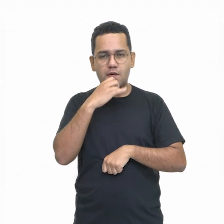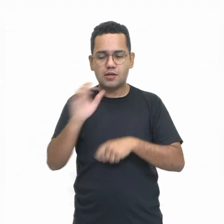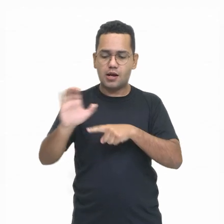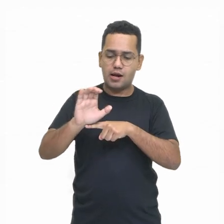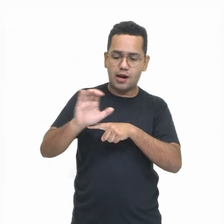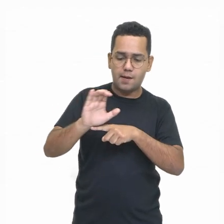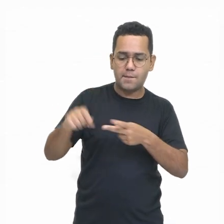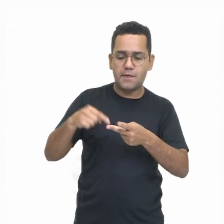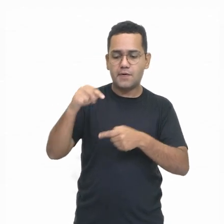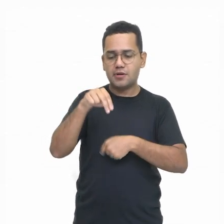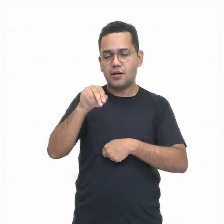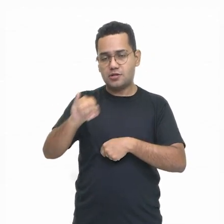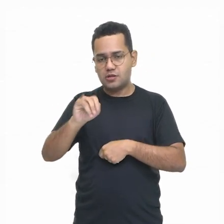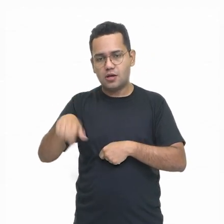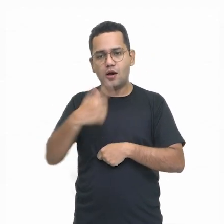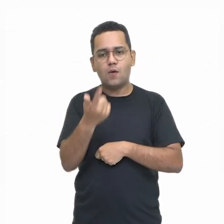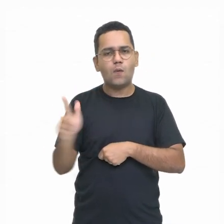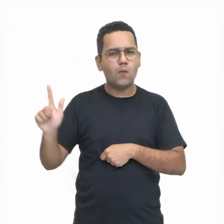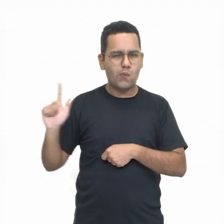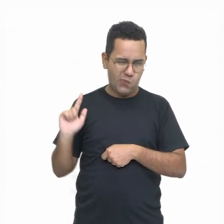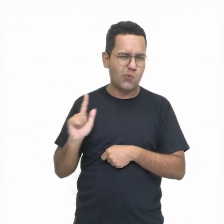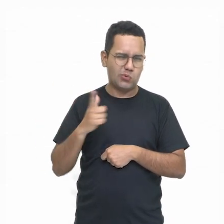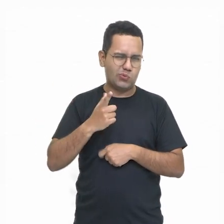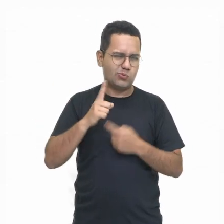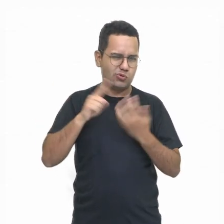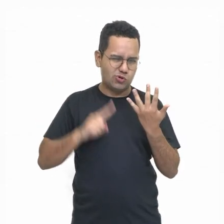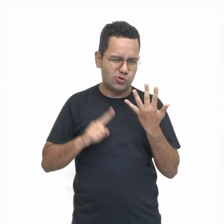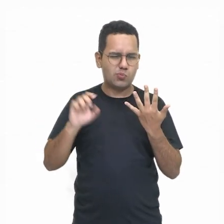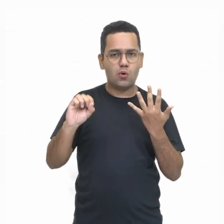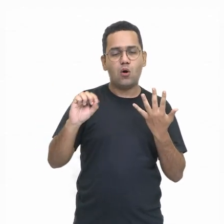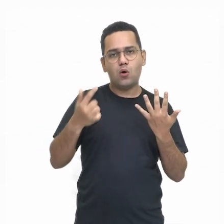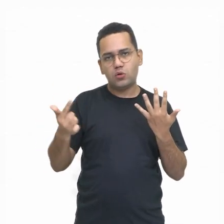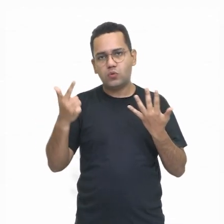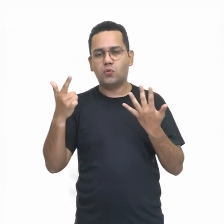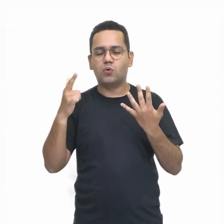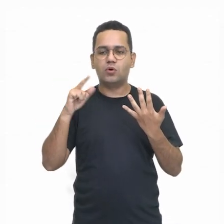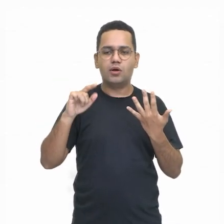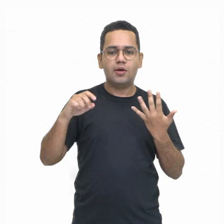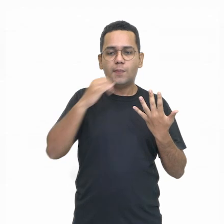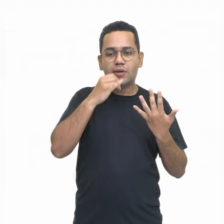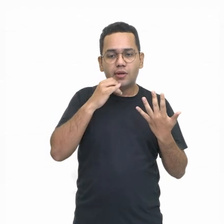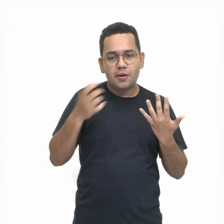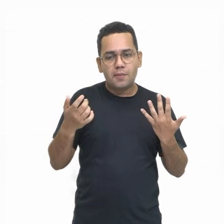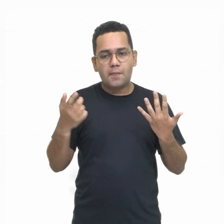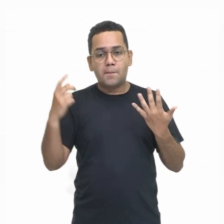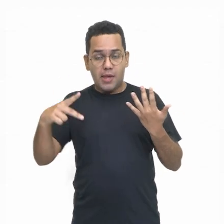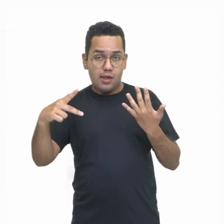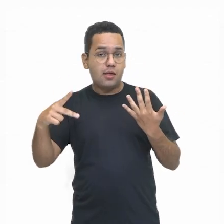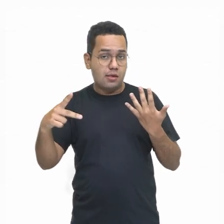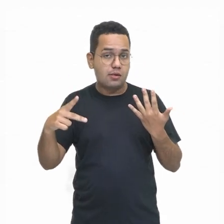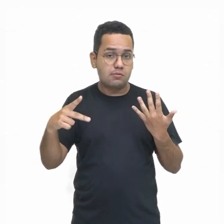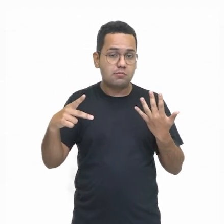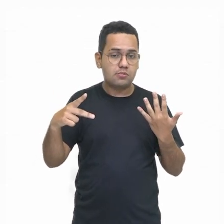carbono, nitrogênio, e também tem outros como oxigênio e fósforo, né? O oxigênio presente na atmosfera,